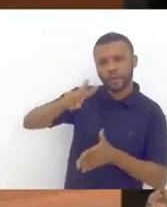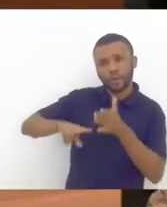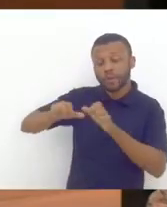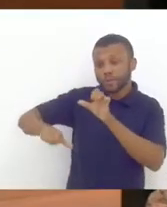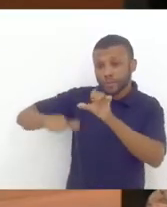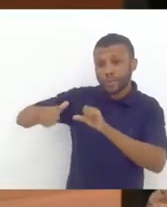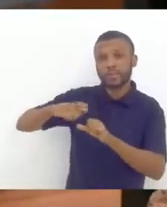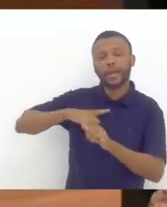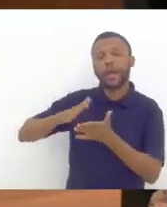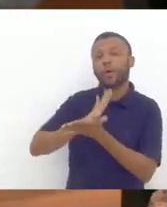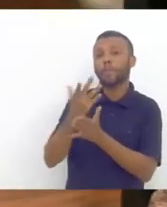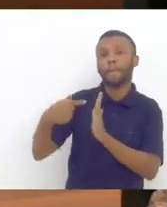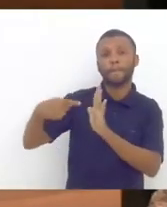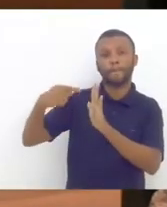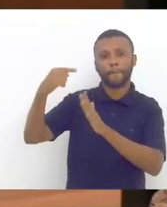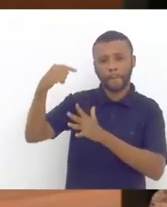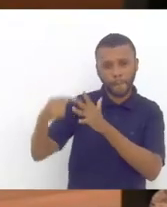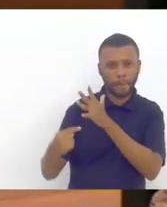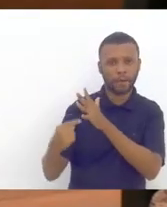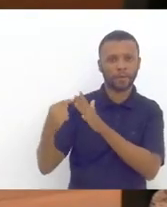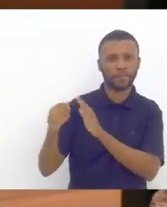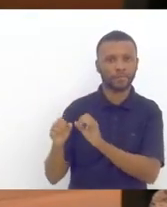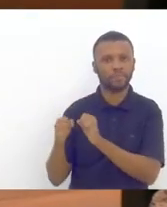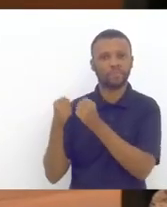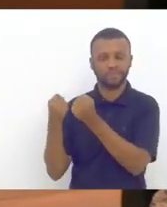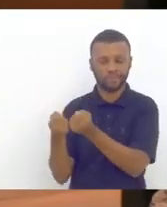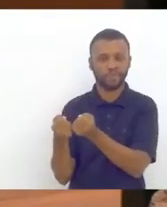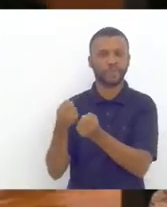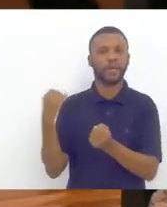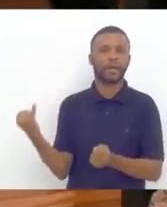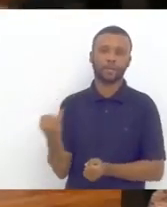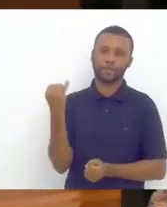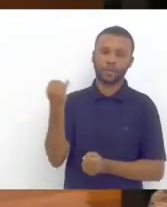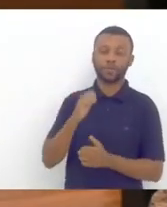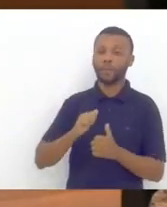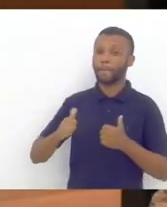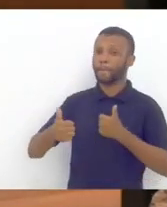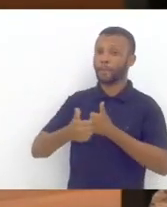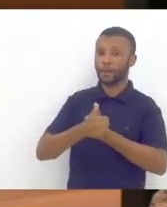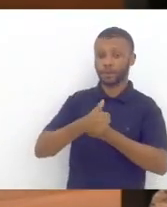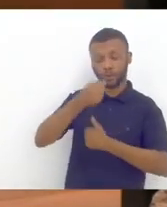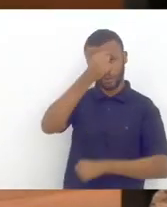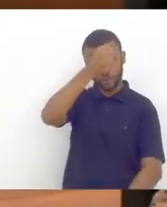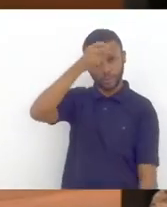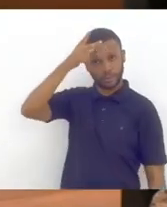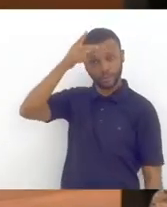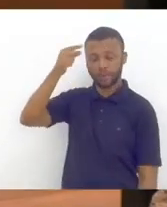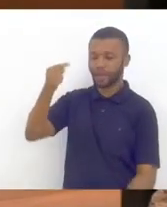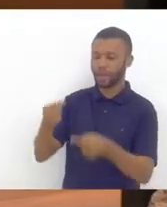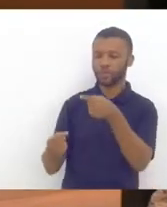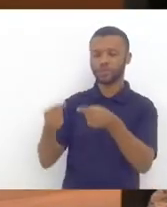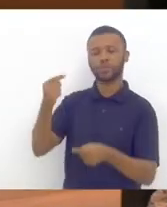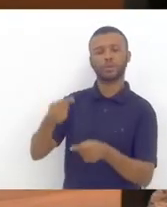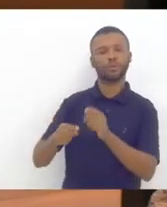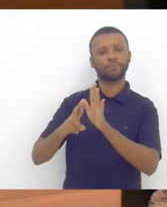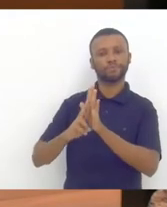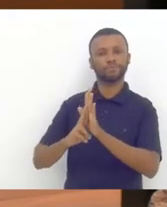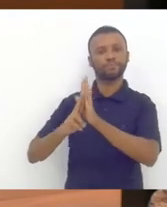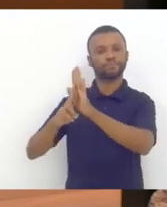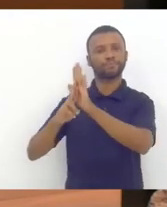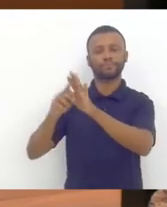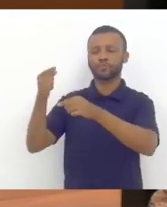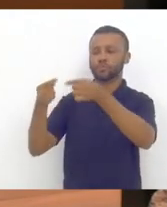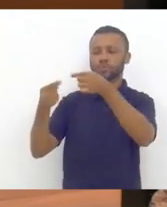tem algumas aqui que ressaltam essa importância do protagonismo do município na discussão desses